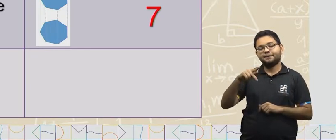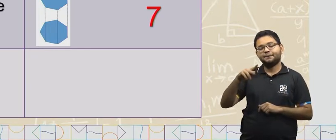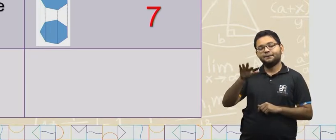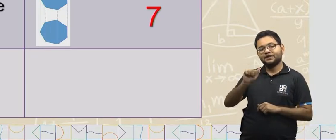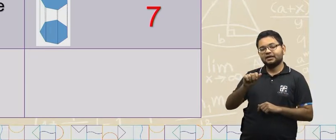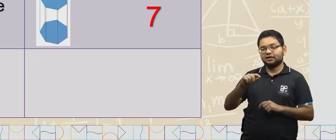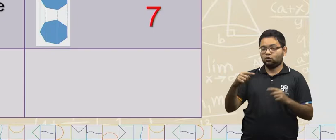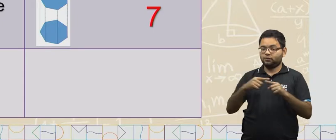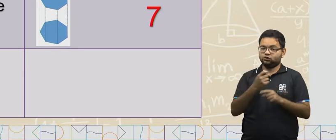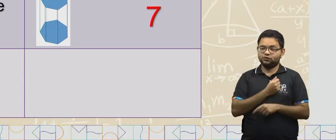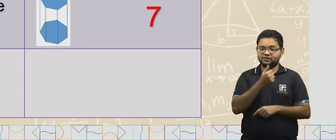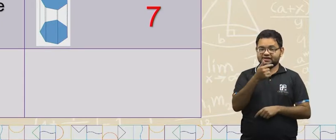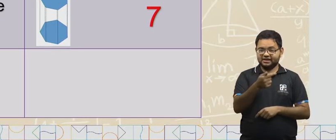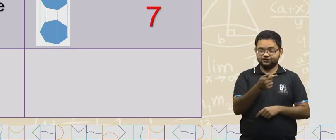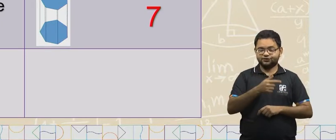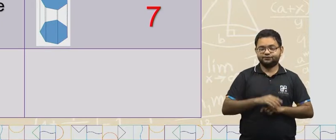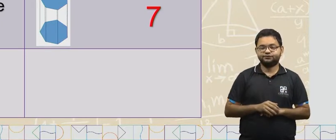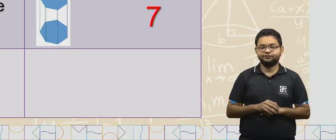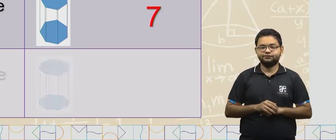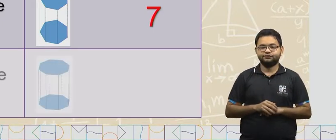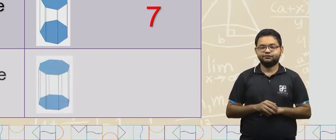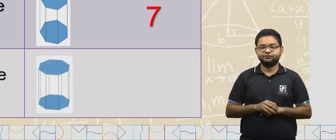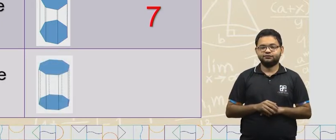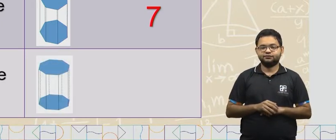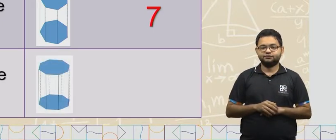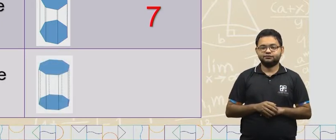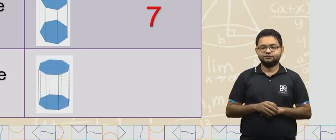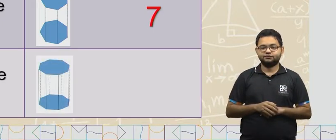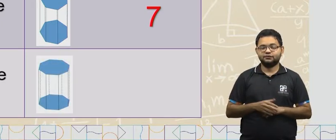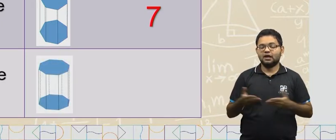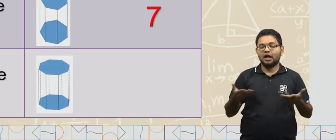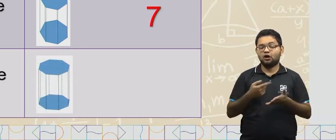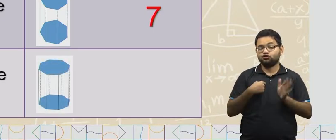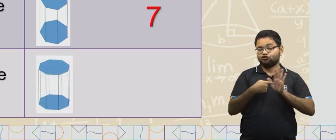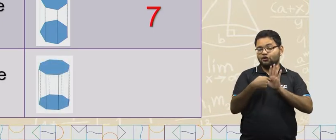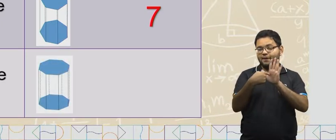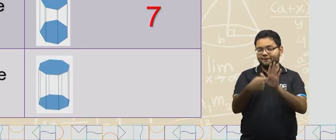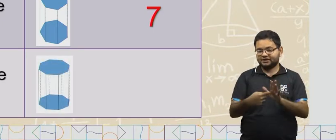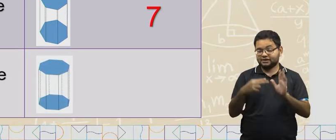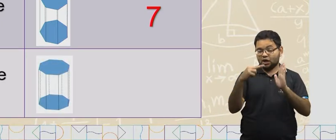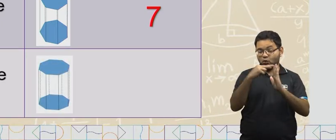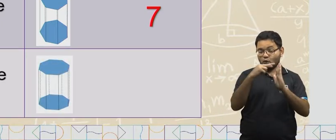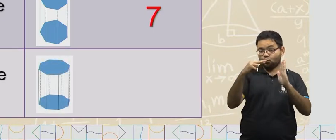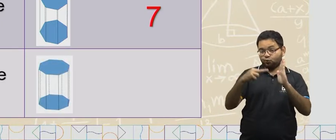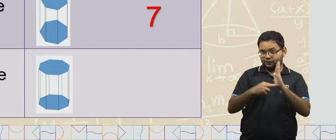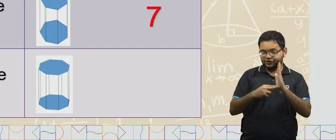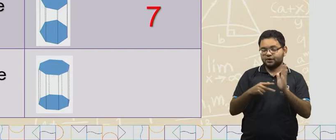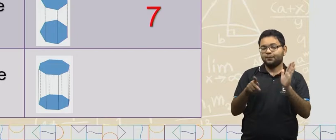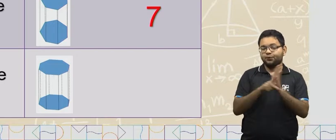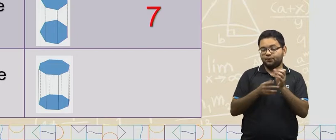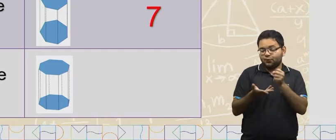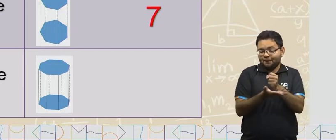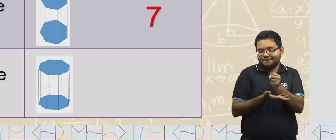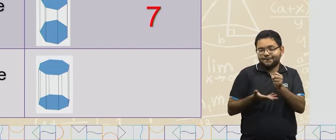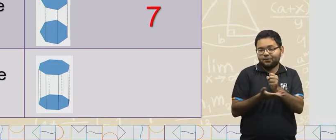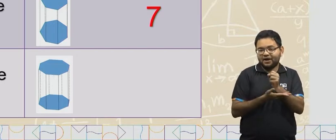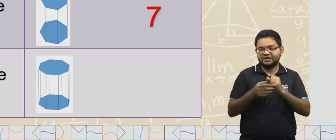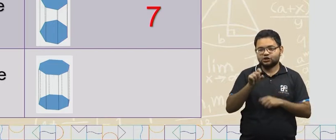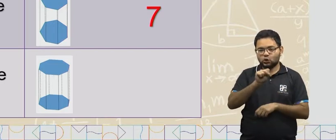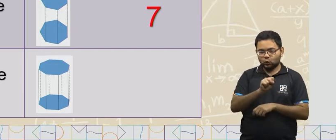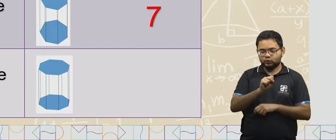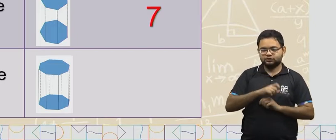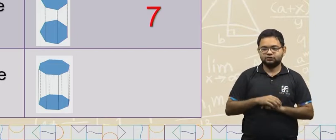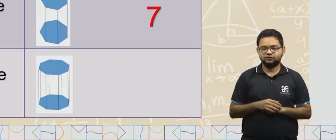bem. Por último, veremos a figura do prisma com base octogonal. Ele possui